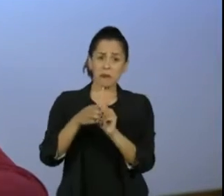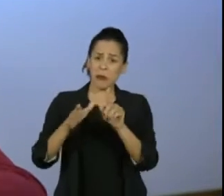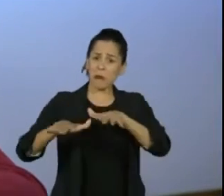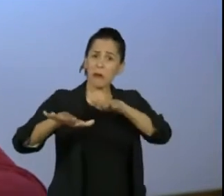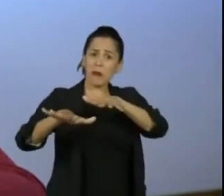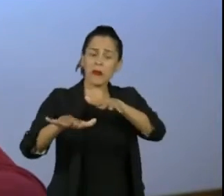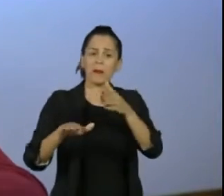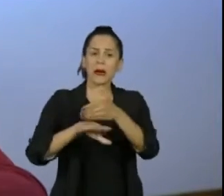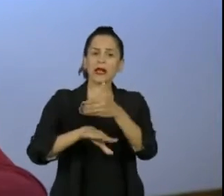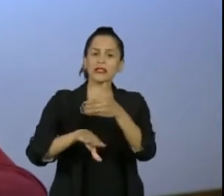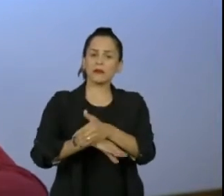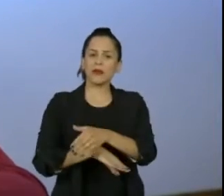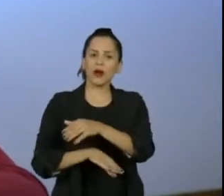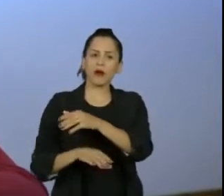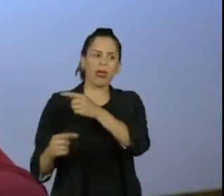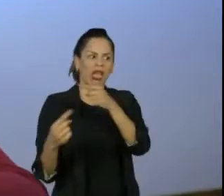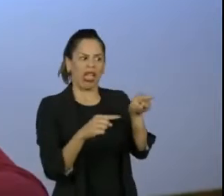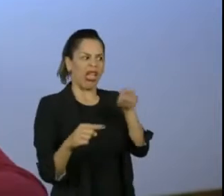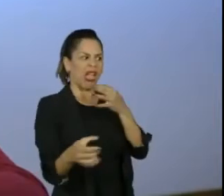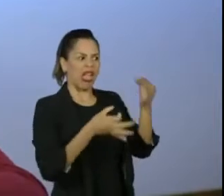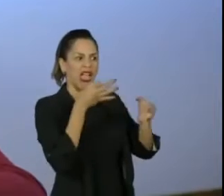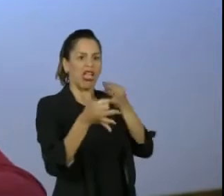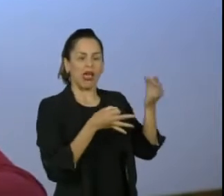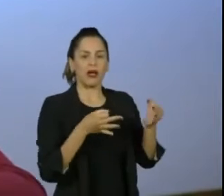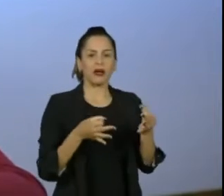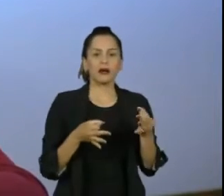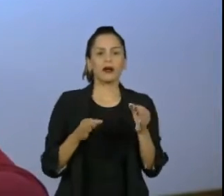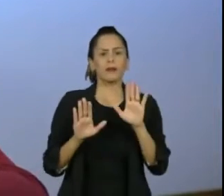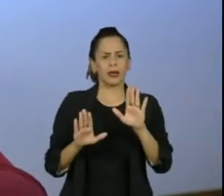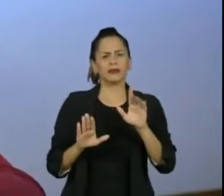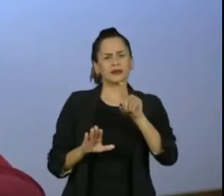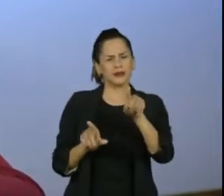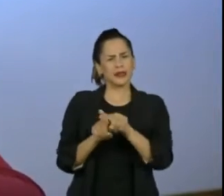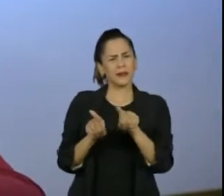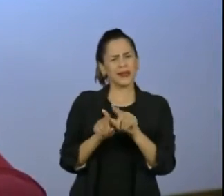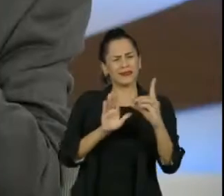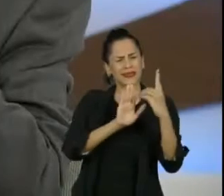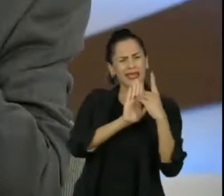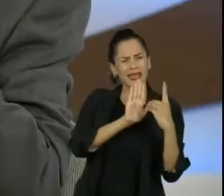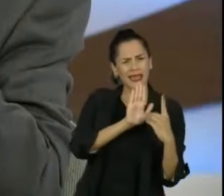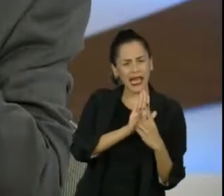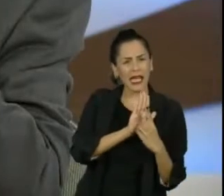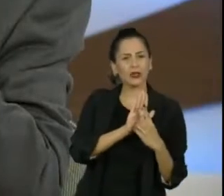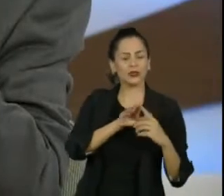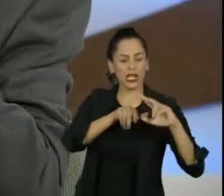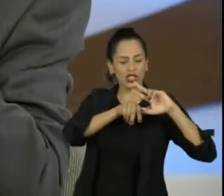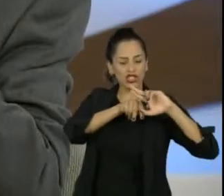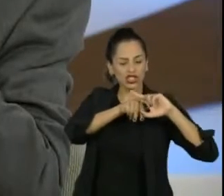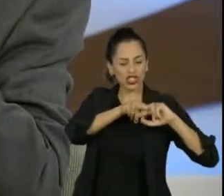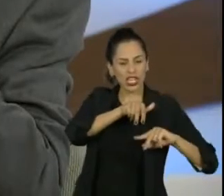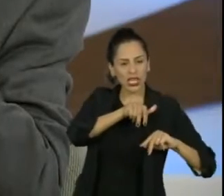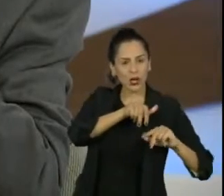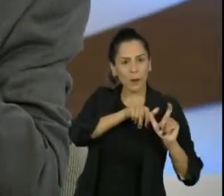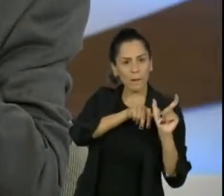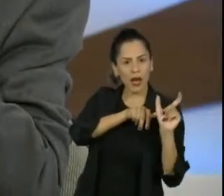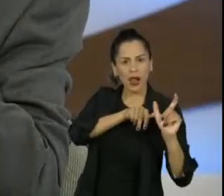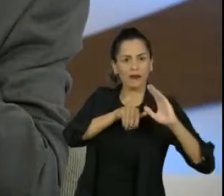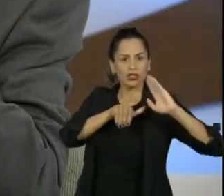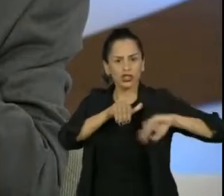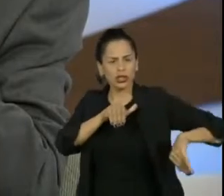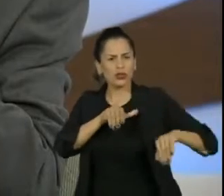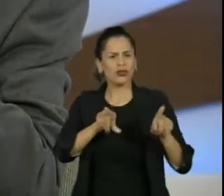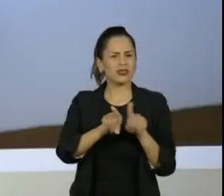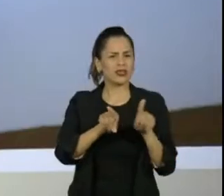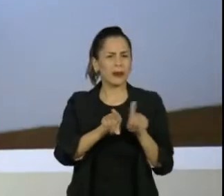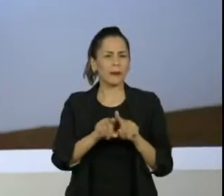senhor retirou de um decreto sobre educação a palavra gênero e o senhor também liberou os templos e as igrejas de pagarem uma taxa quando